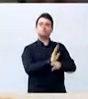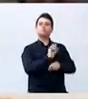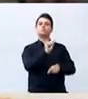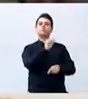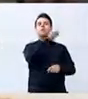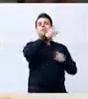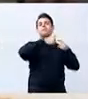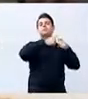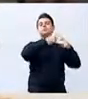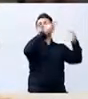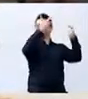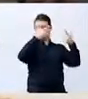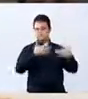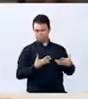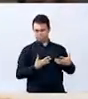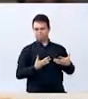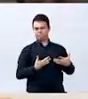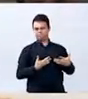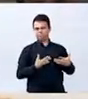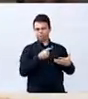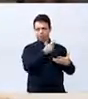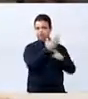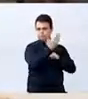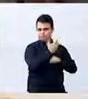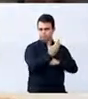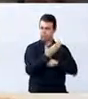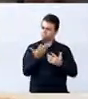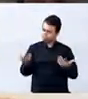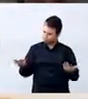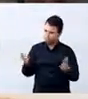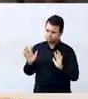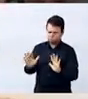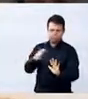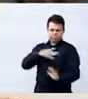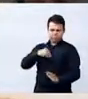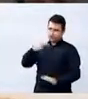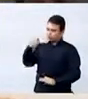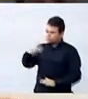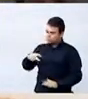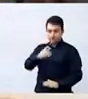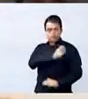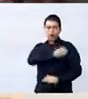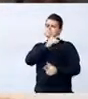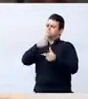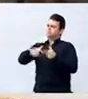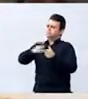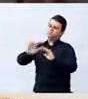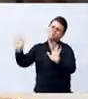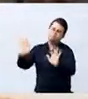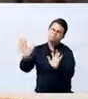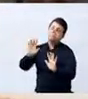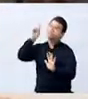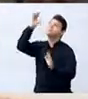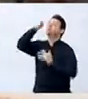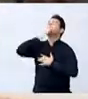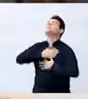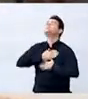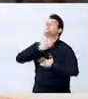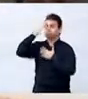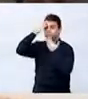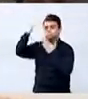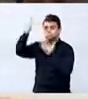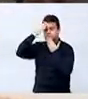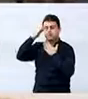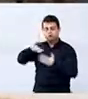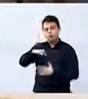passou a notícia, né? Então ele falou assim, olha, graças a Deus, né, sua filha não tem nada cardíaco. E assim, ela